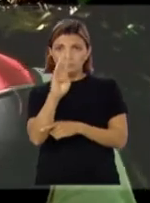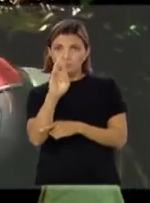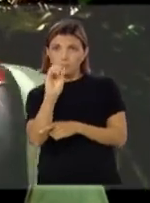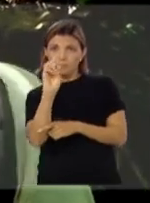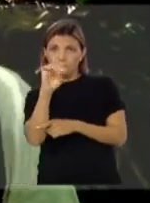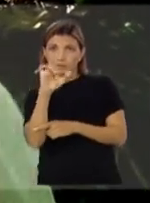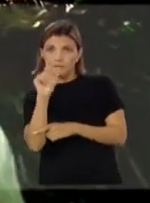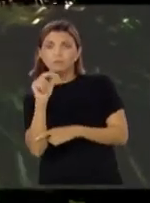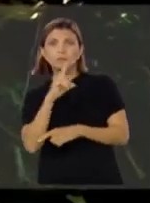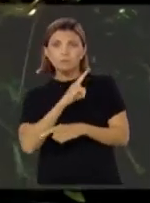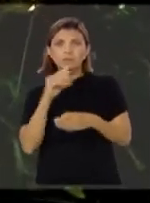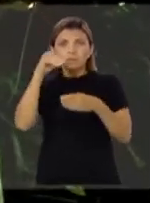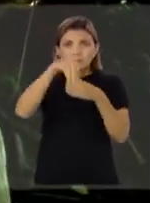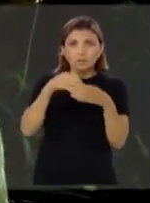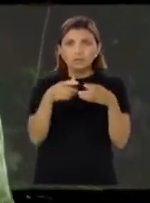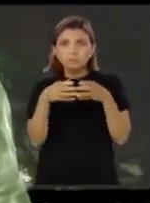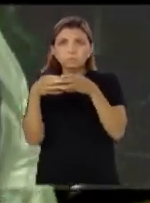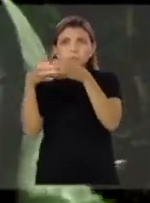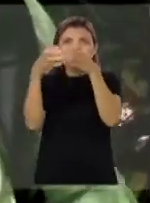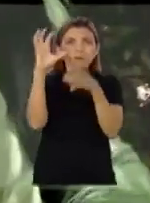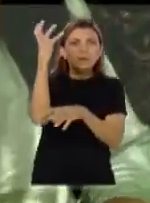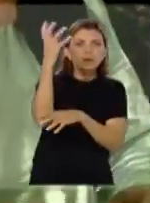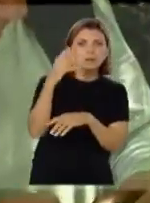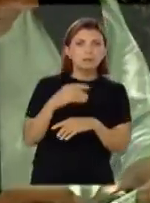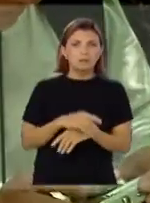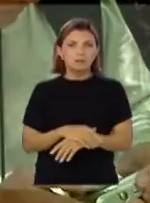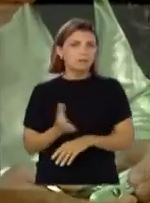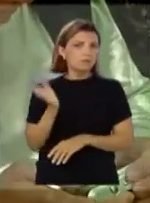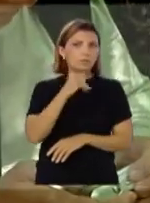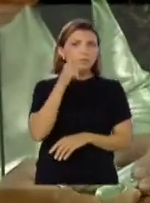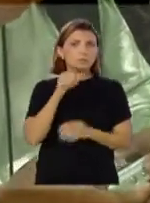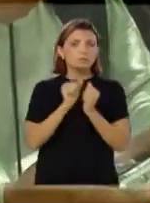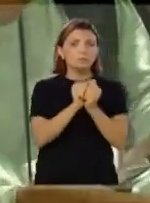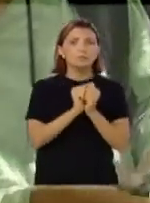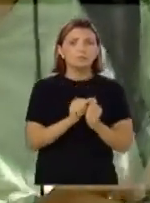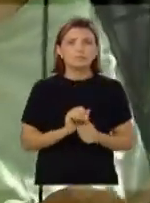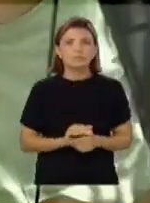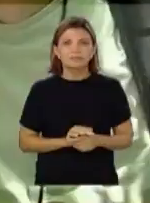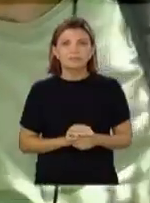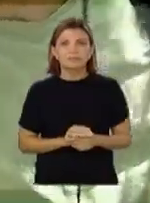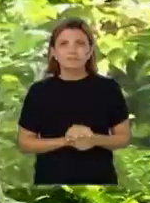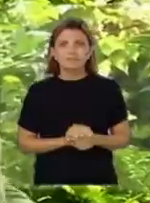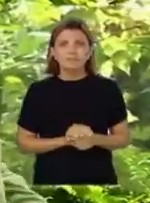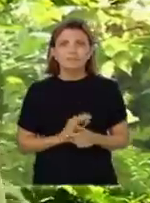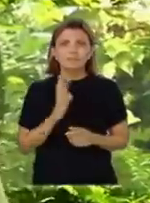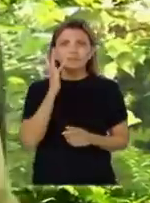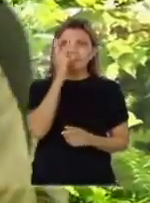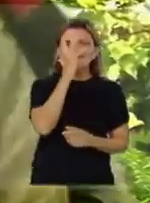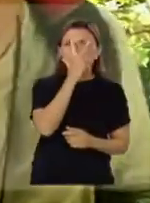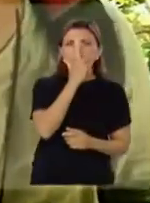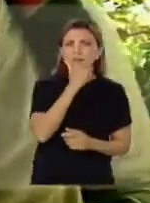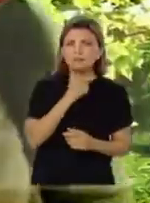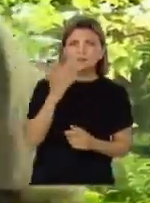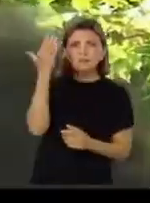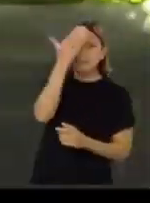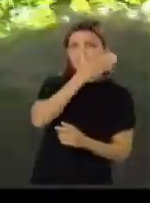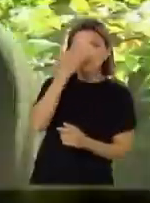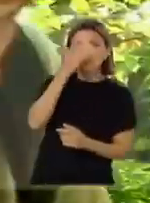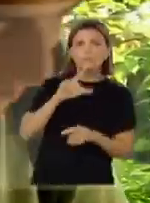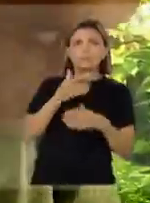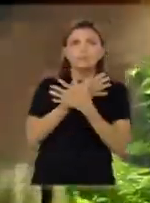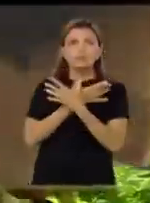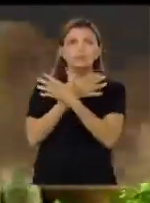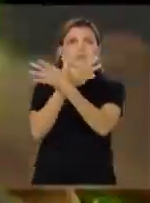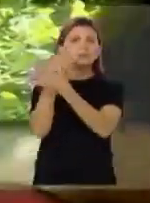Bromélias Poxa então eu tirei fotos Raras com certeza vamos voltar as meninas estão lá atrás elas vão ficar Lou essa de